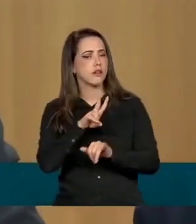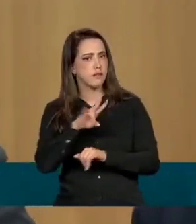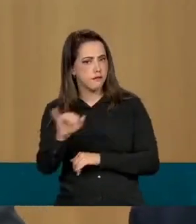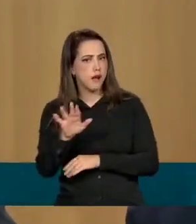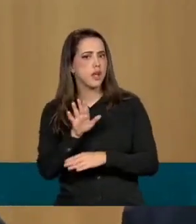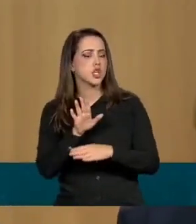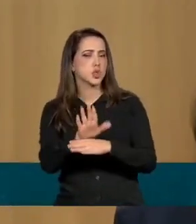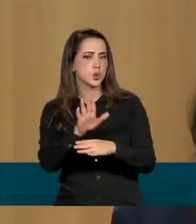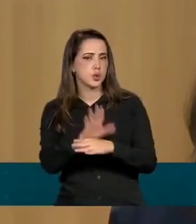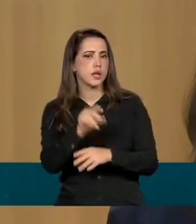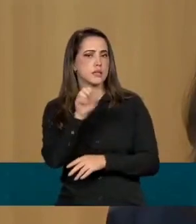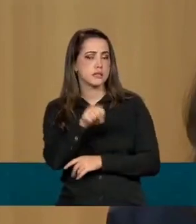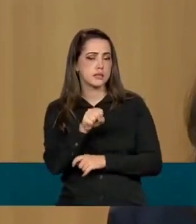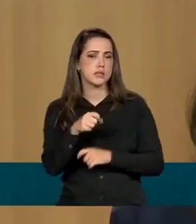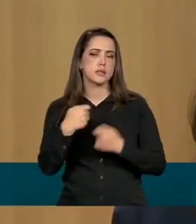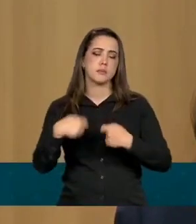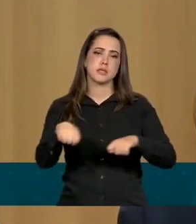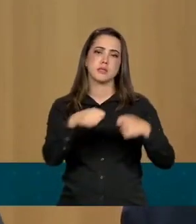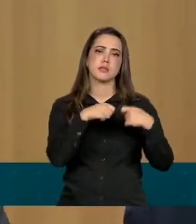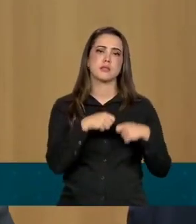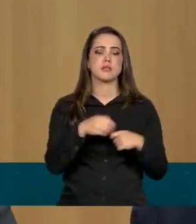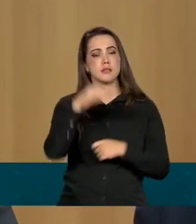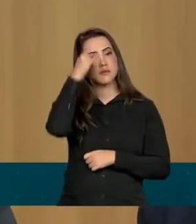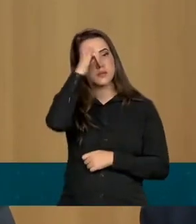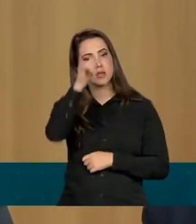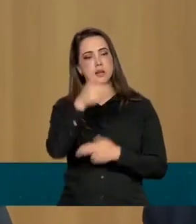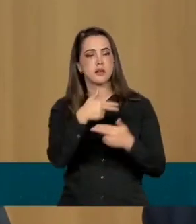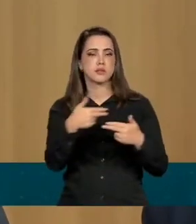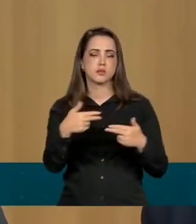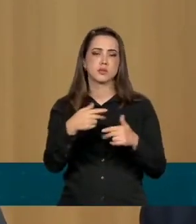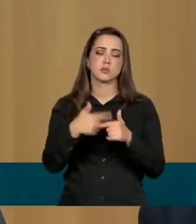colaborativa em relação à necessidade de prevenção.